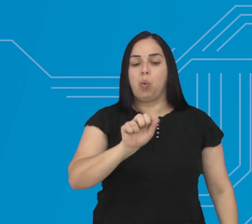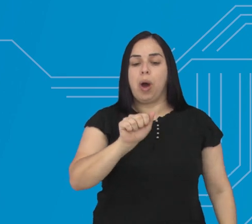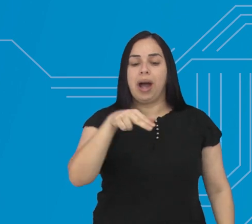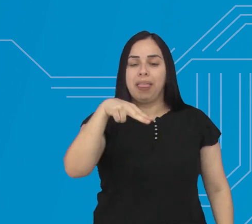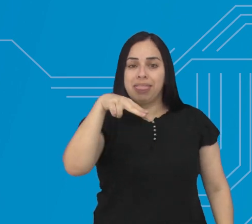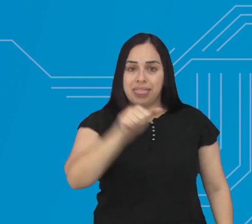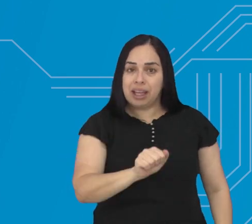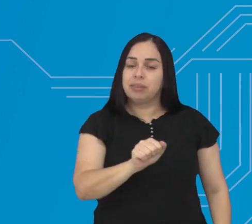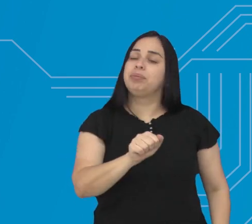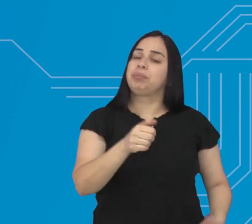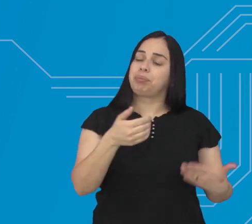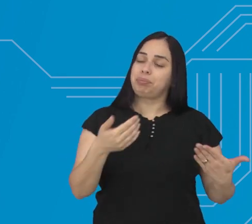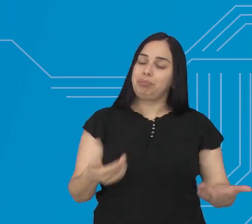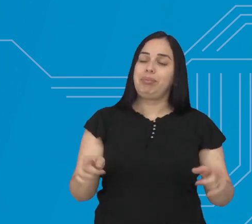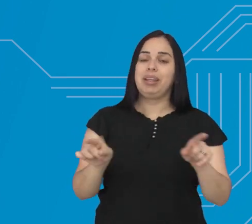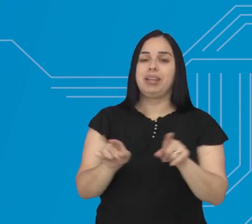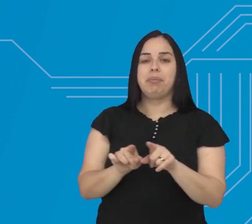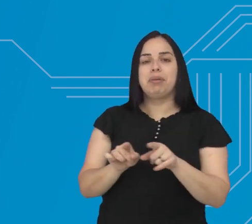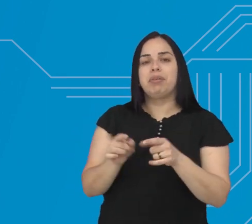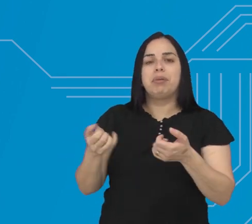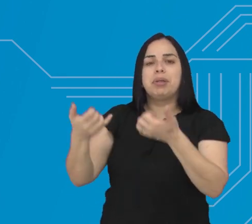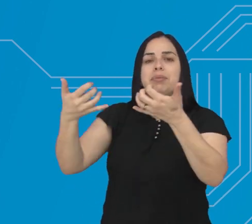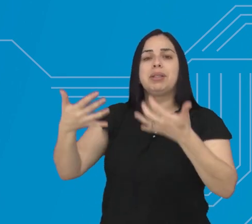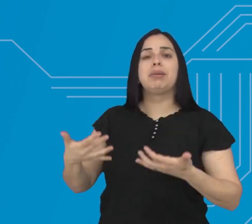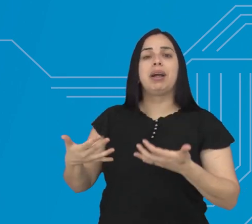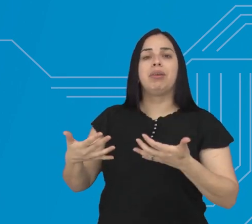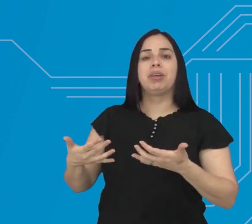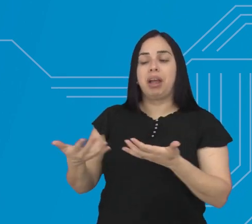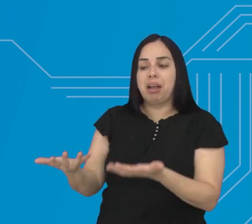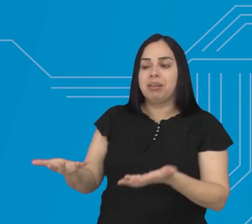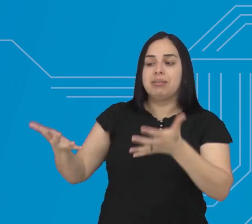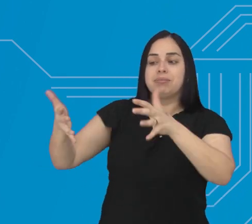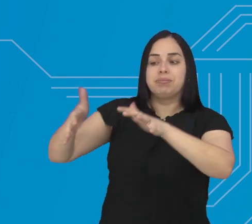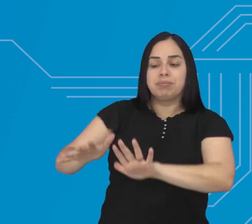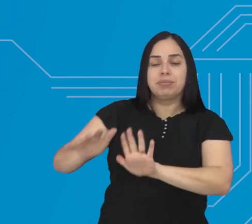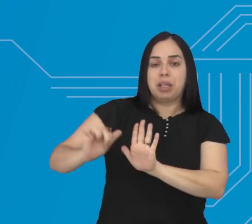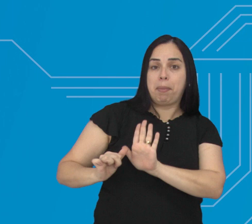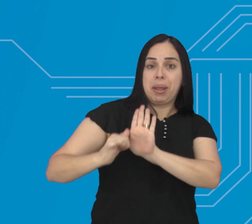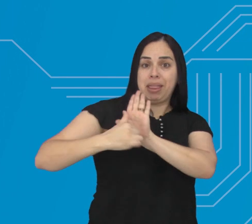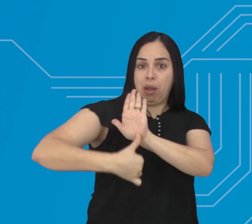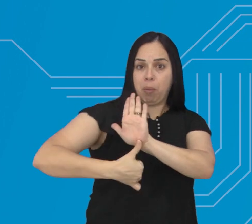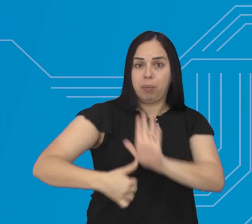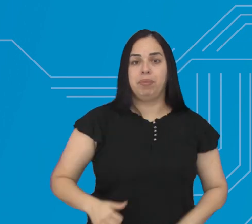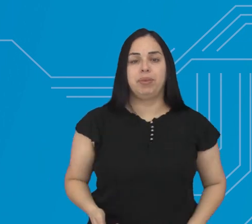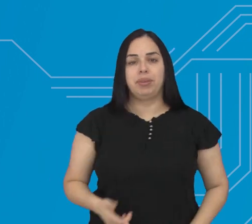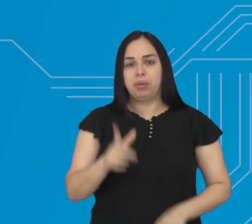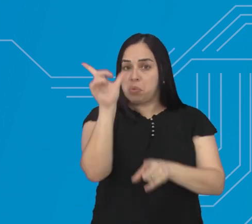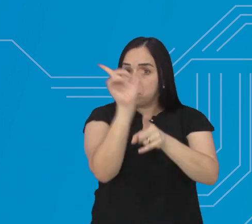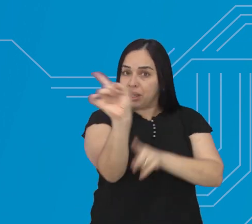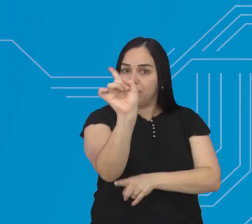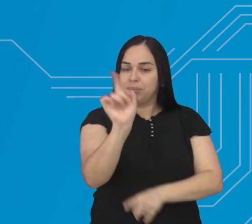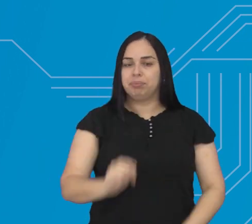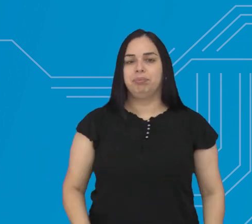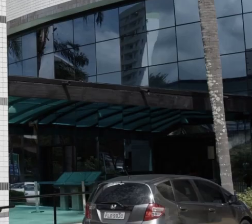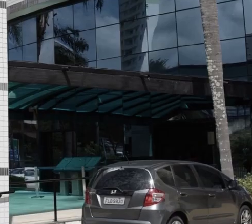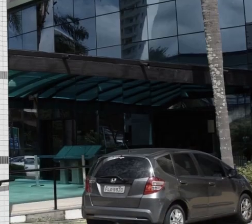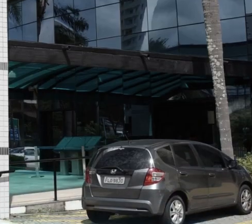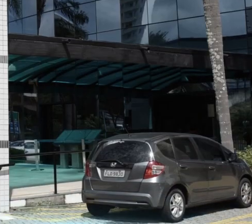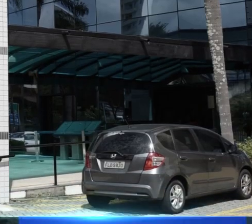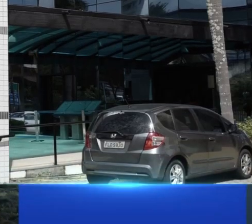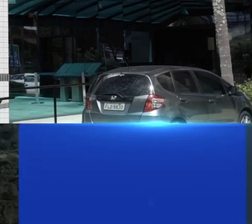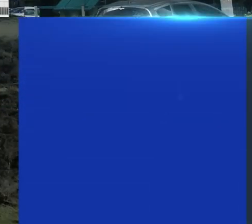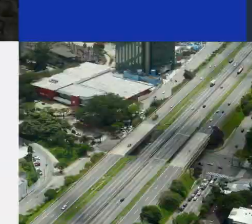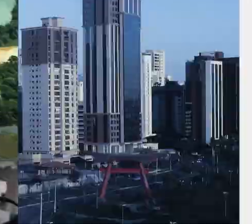Juana Montesinos Maciel, viu? E também vamos debater sobre a importância da inclusão das pessoas com síndrome de Down. Não saia daí!